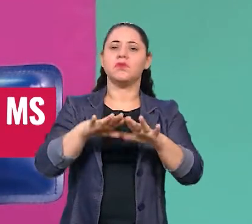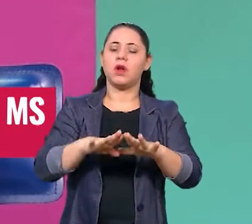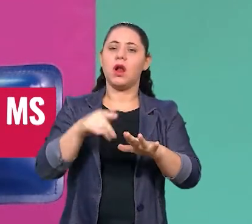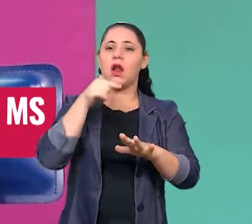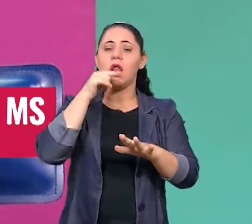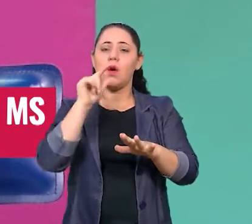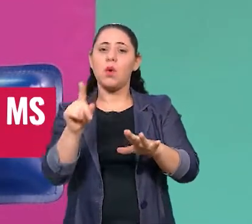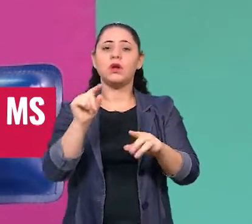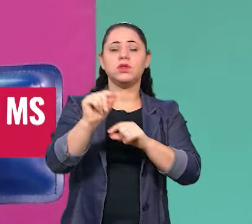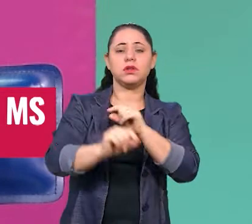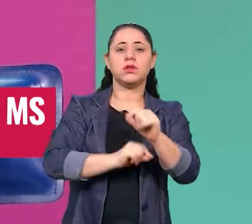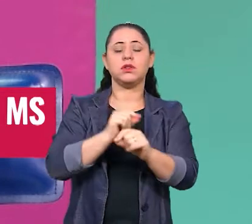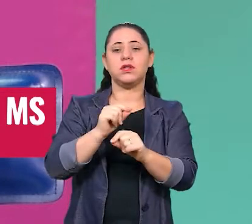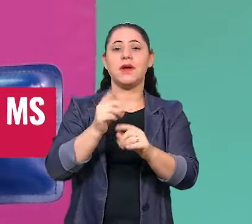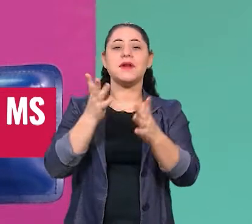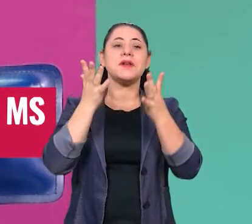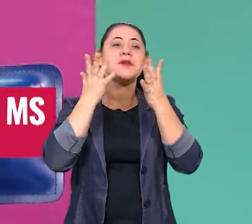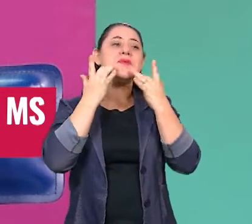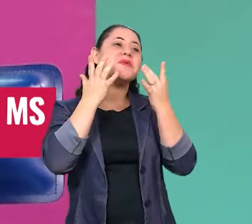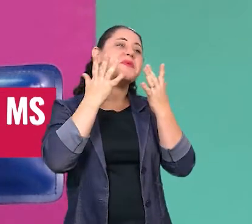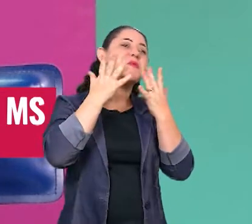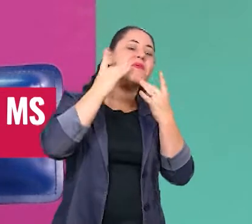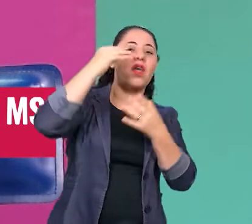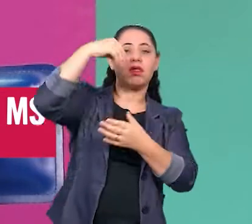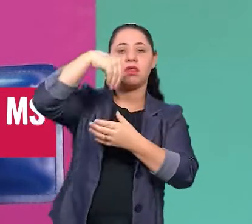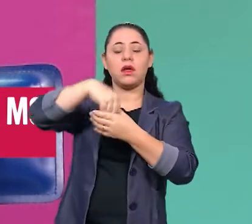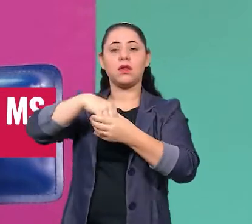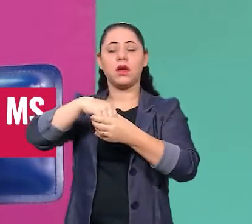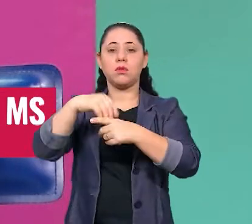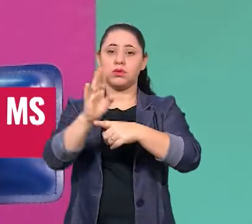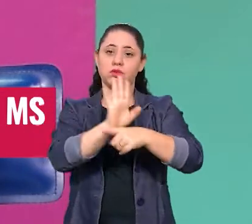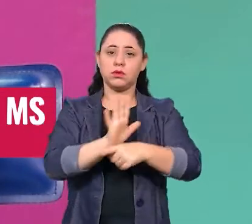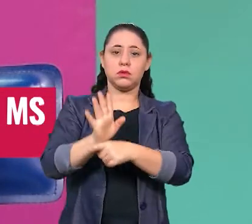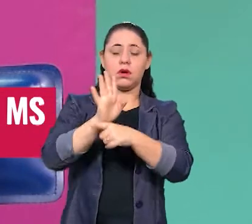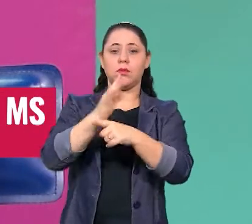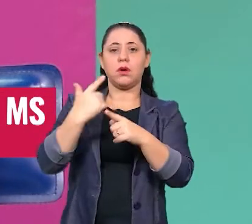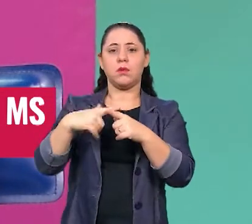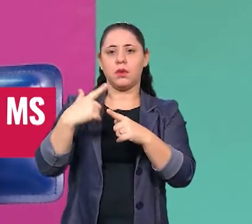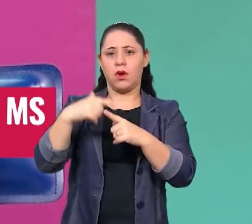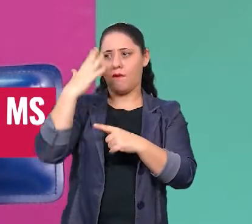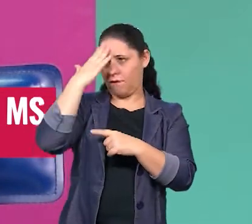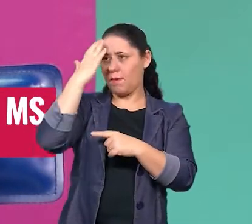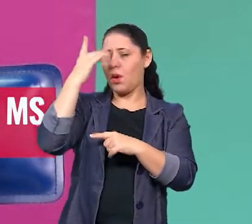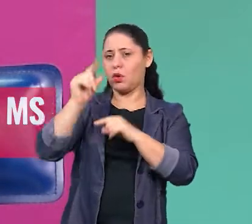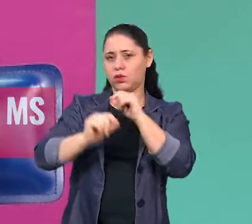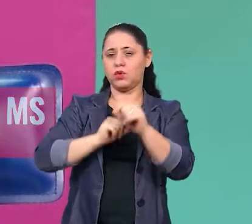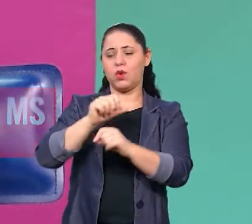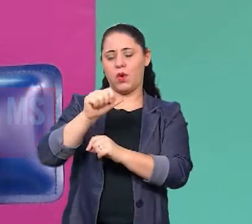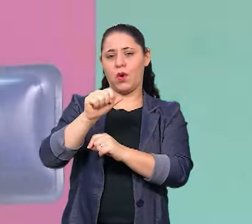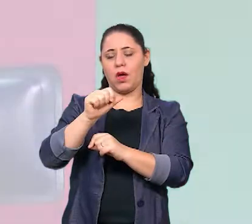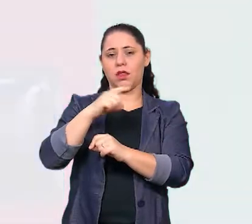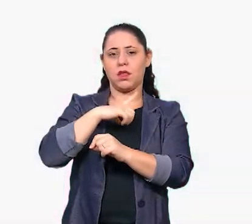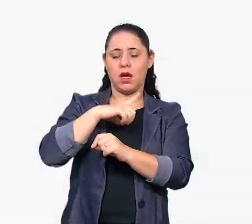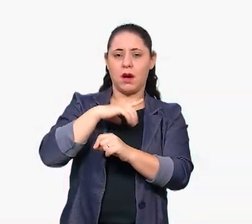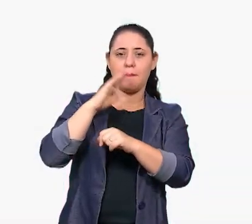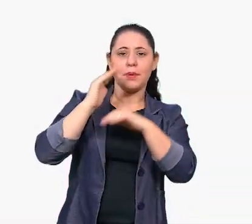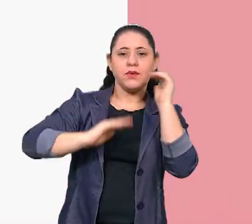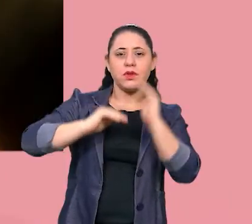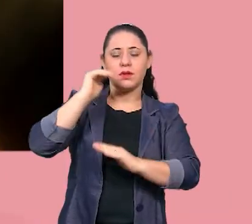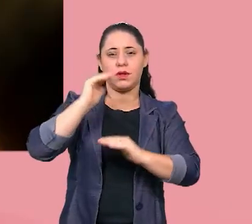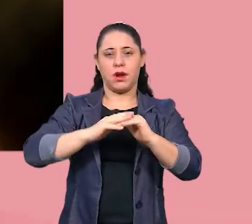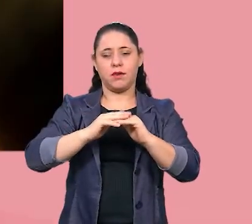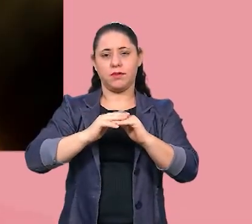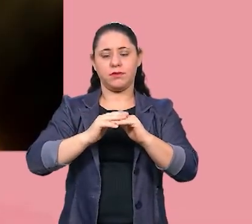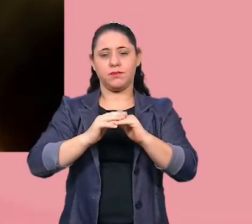para ficar, que é uma linguagem praticamente do teatro dentro do cinema. Porque o artista, através da necessidade da